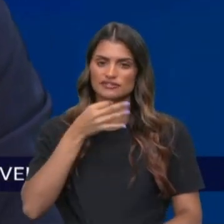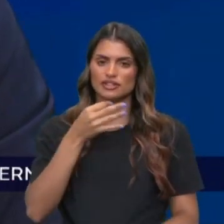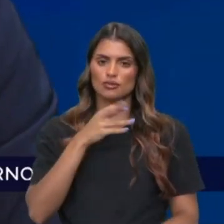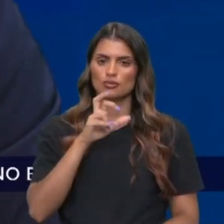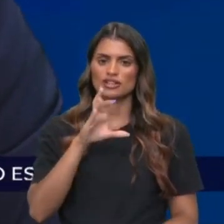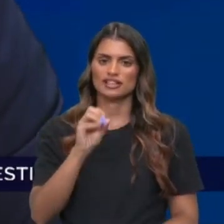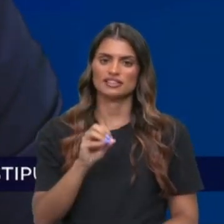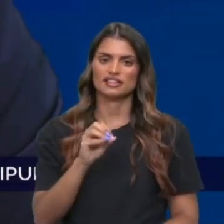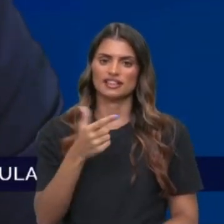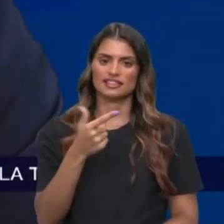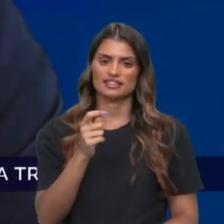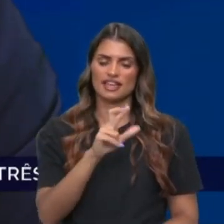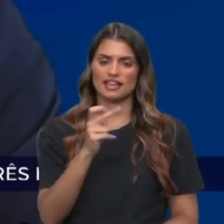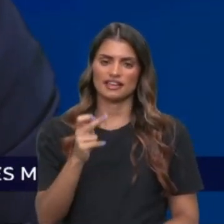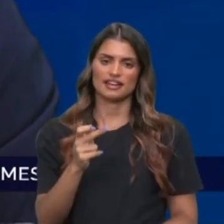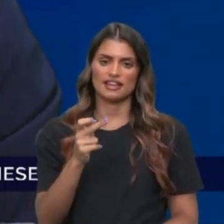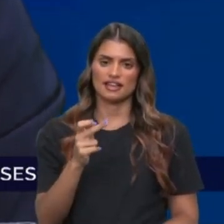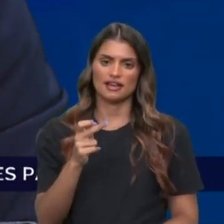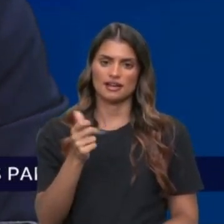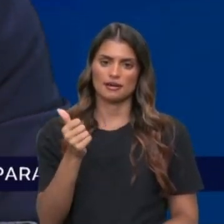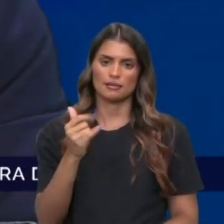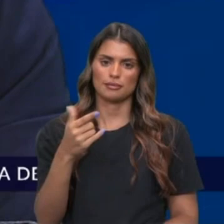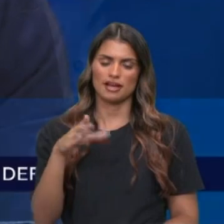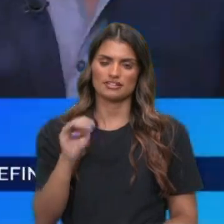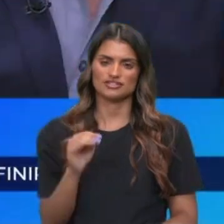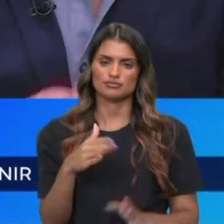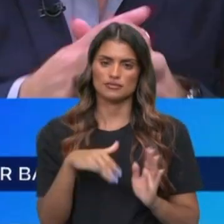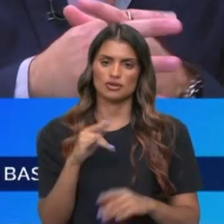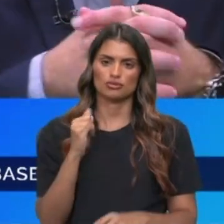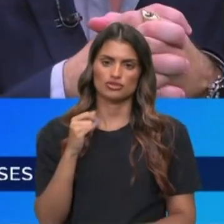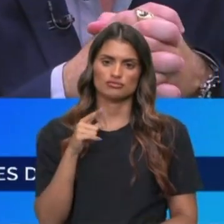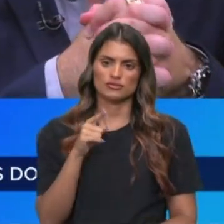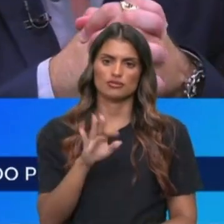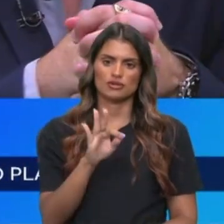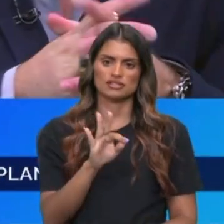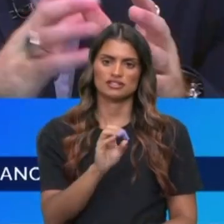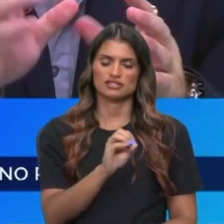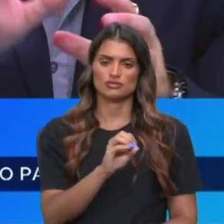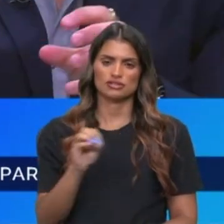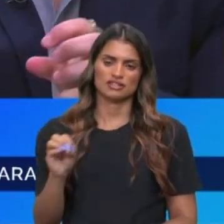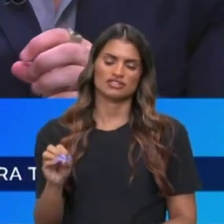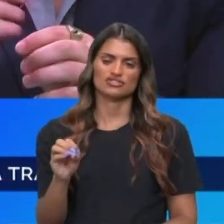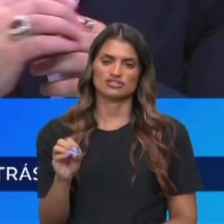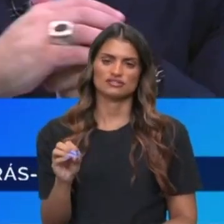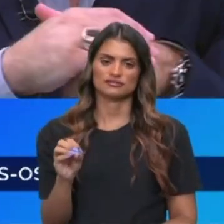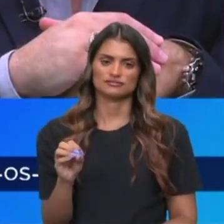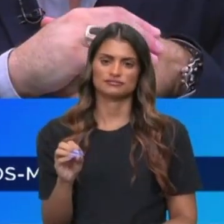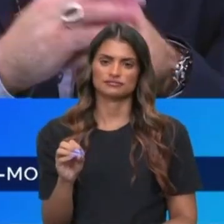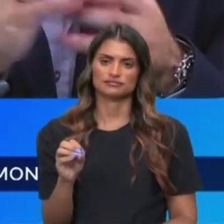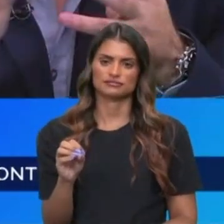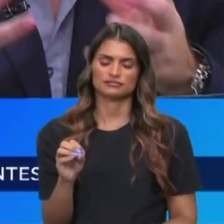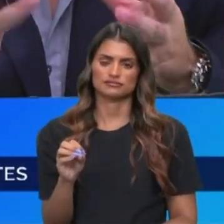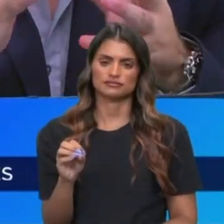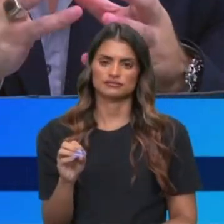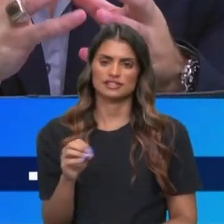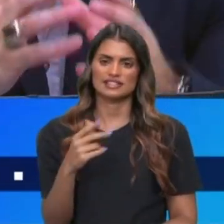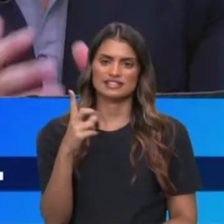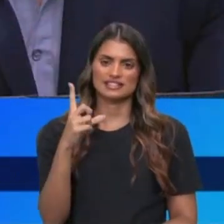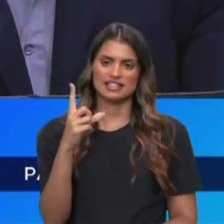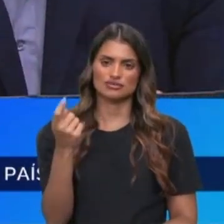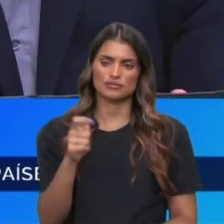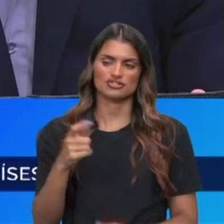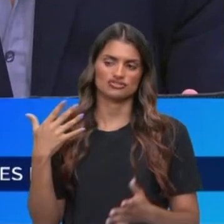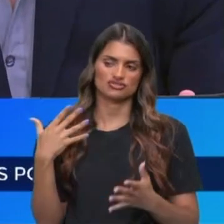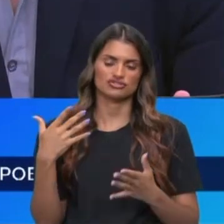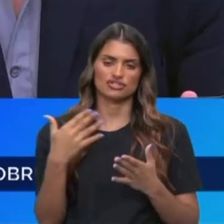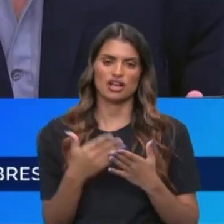80 terabytes de informação, que vem mais de 2.480 exposições feitas ao longo de 6 meses. E